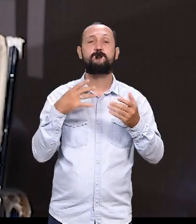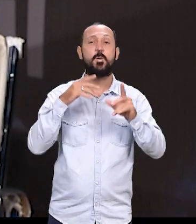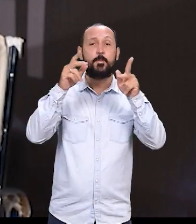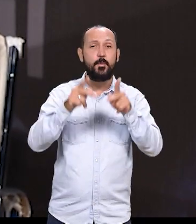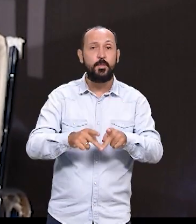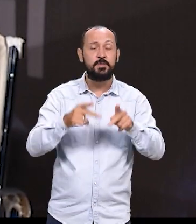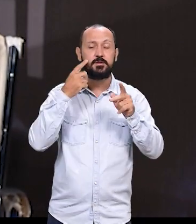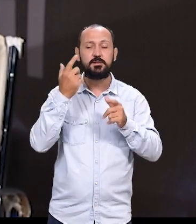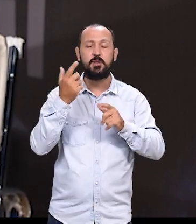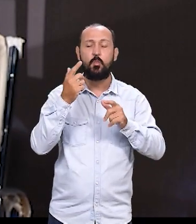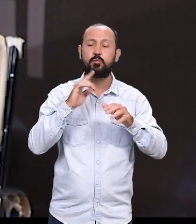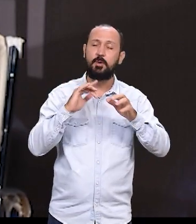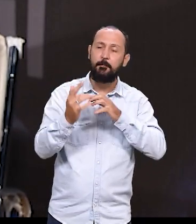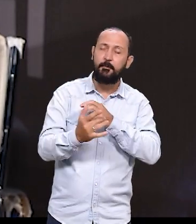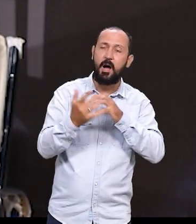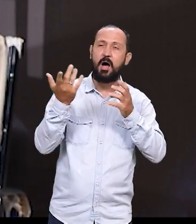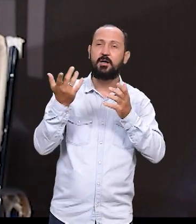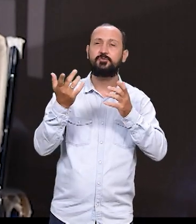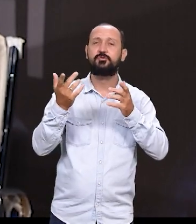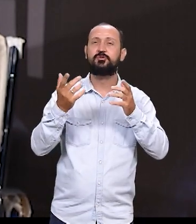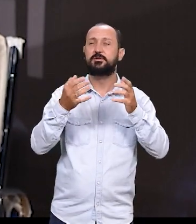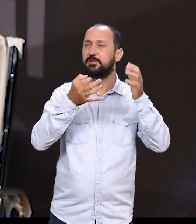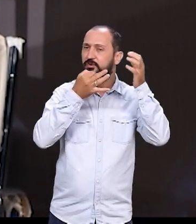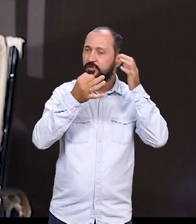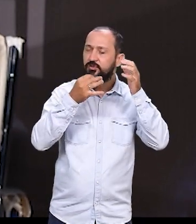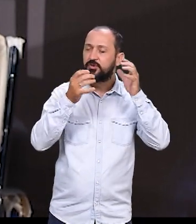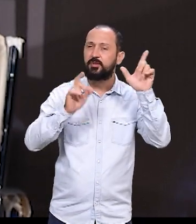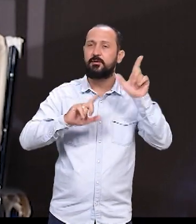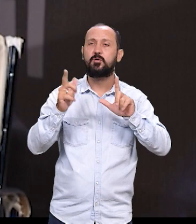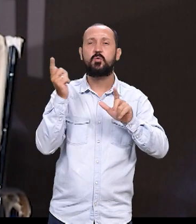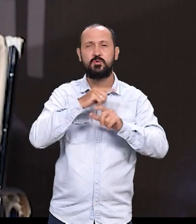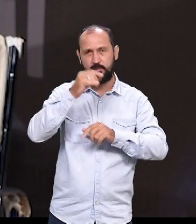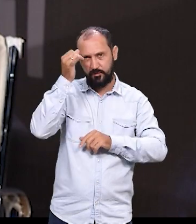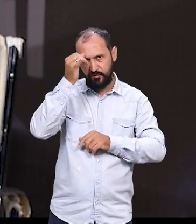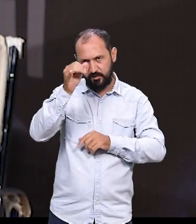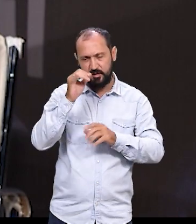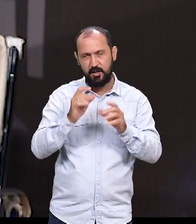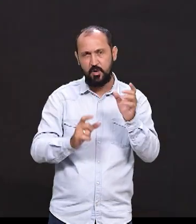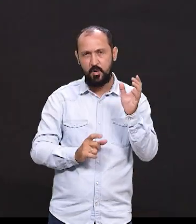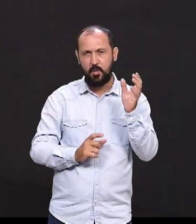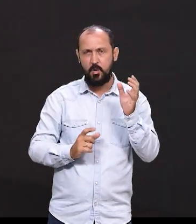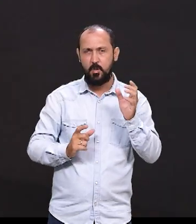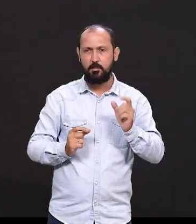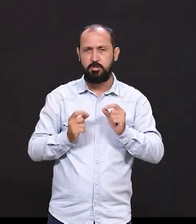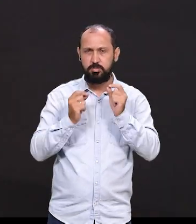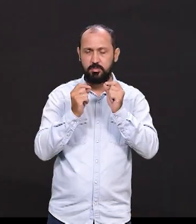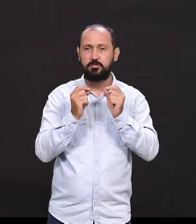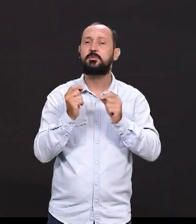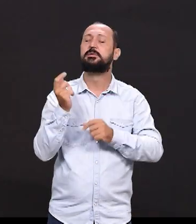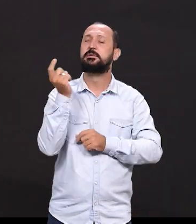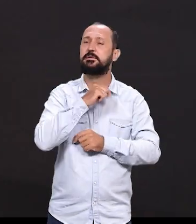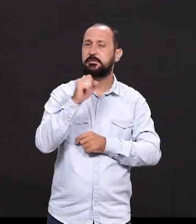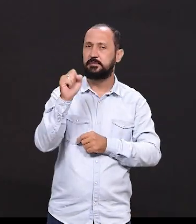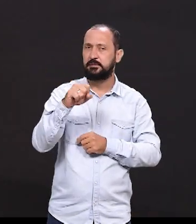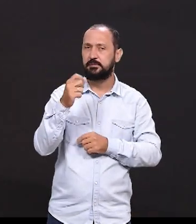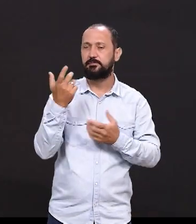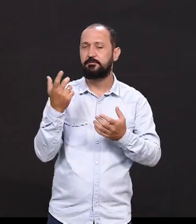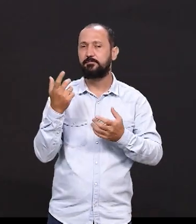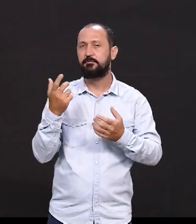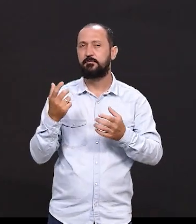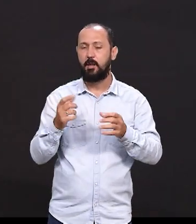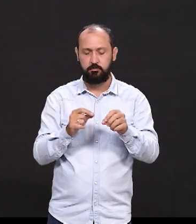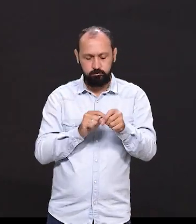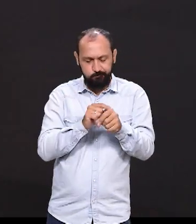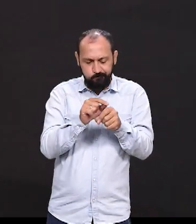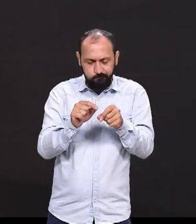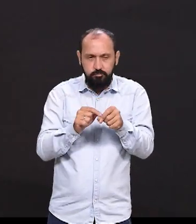a população nas mídias nas TV e rádio podemos dizer que é possível se prevenir o câncer Sim nós temos a prevenção para a maior parte